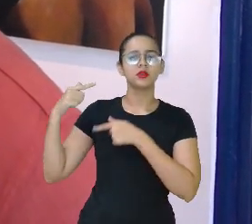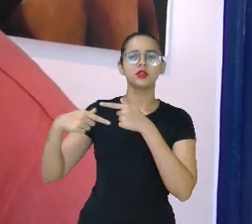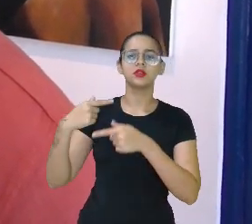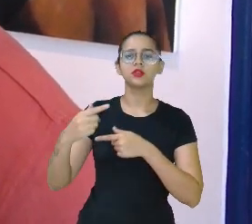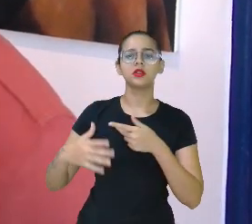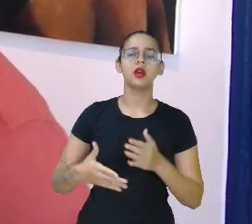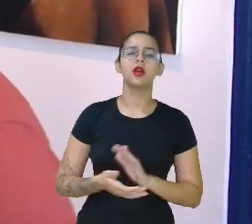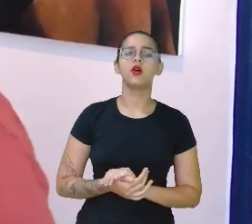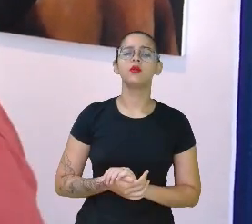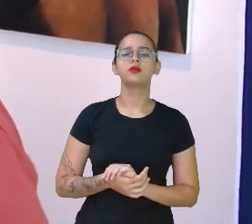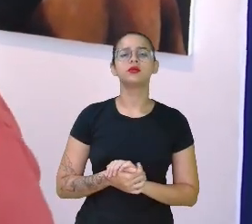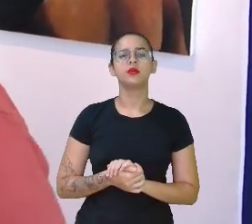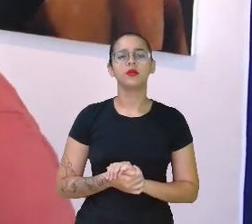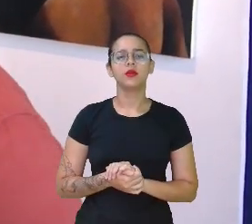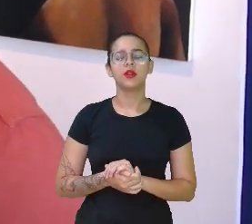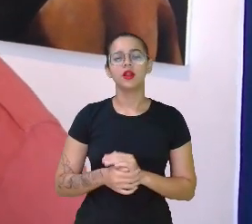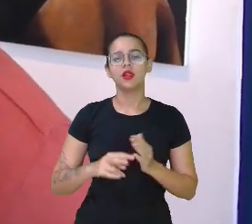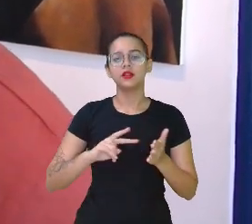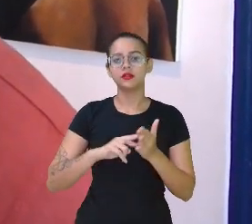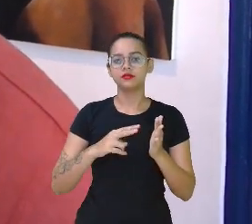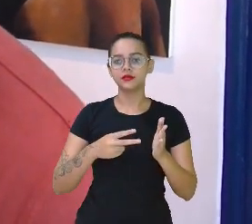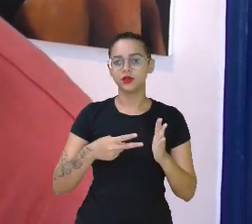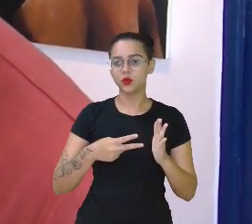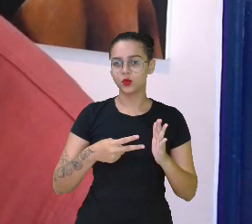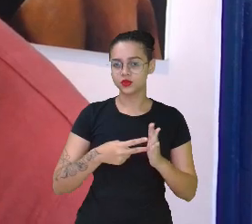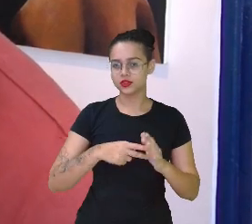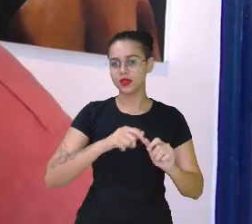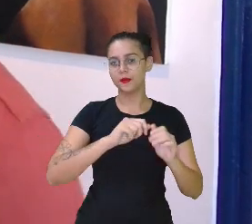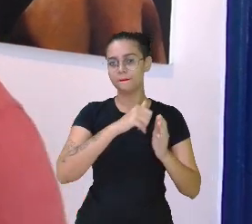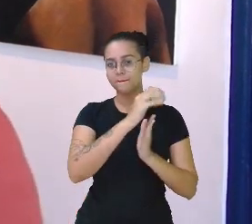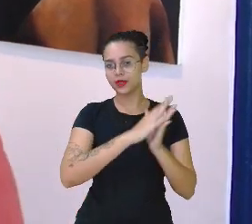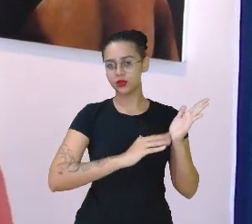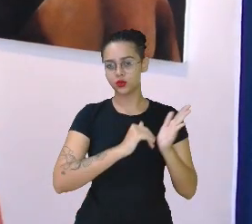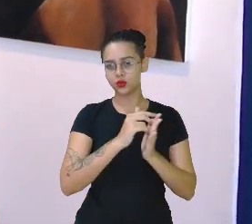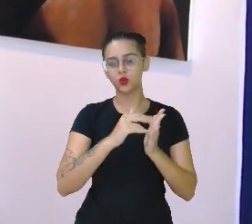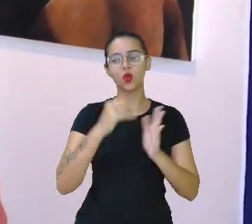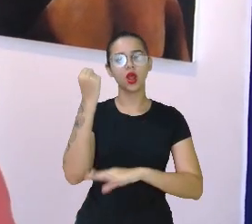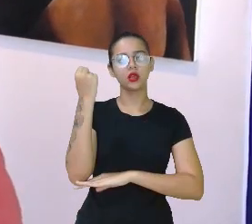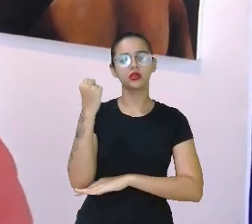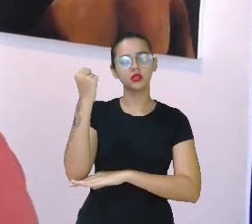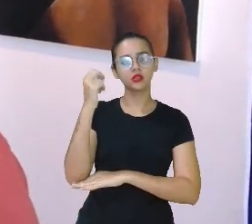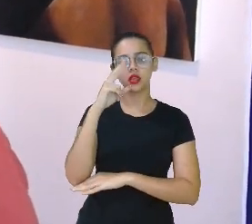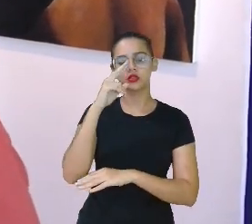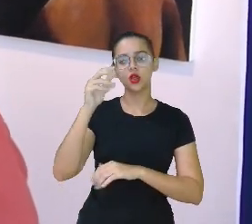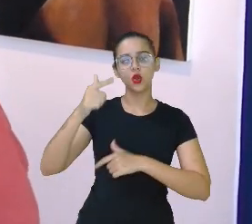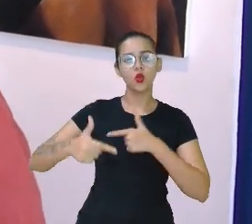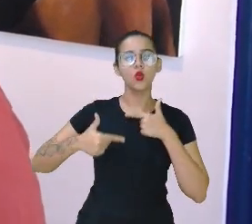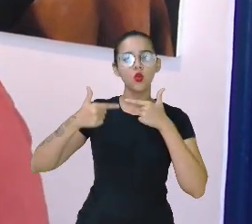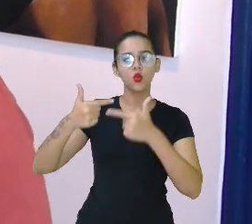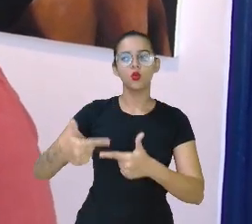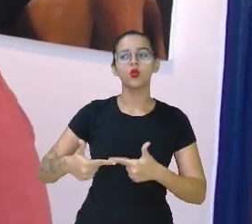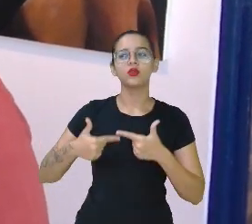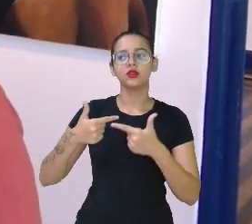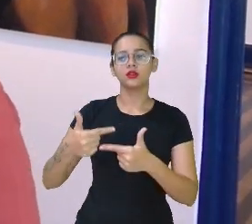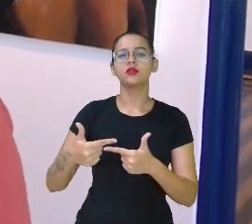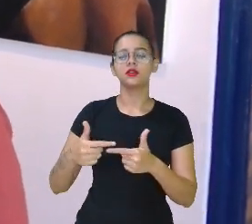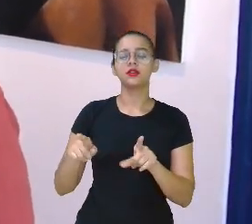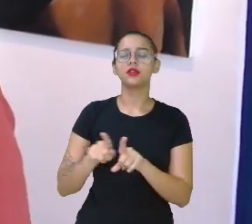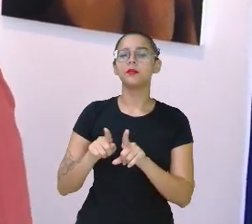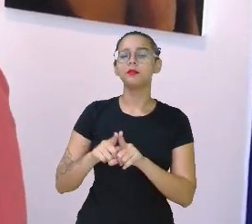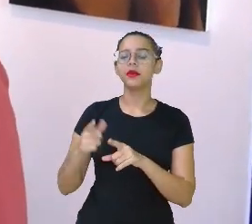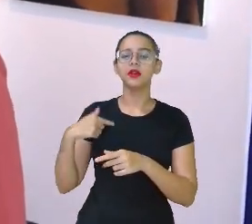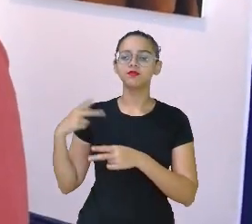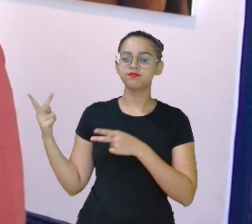E traduzir em pinturas esses atos de resistência e de muita luta, né? Do povo preto. E de tanto